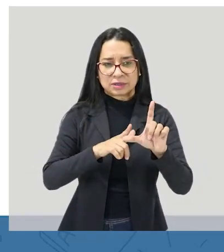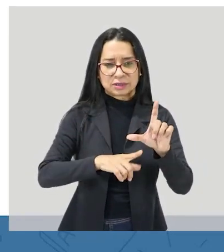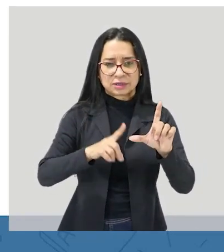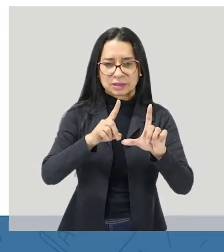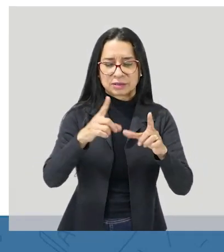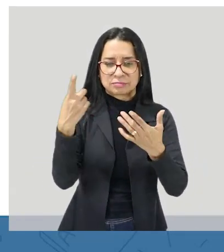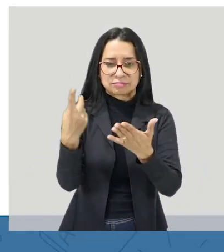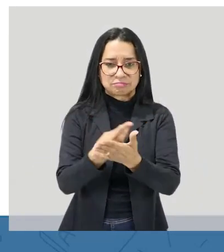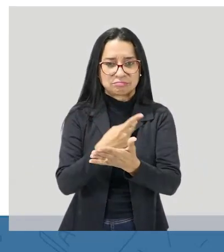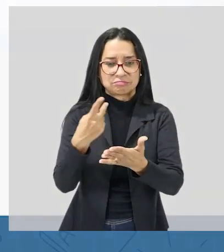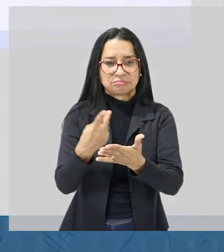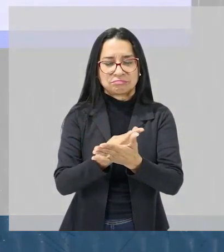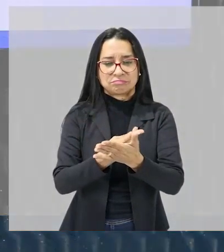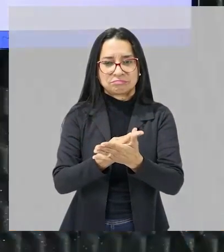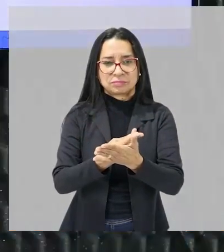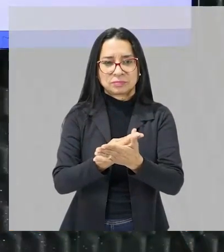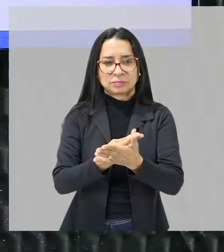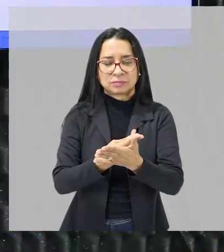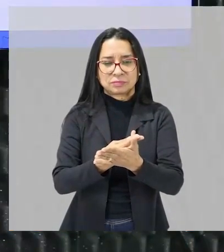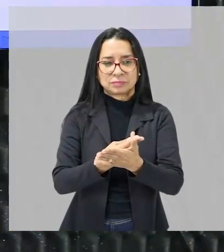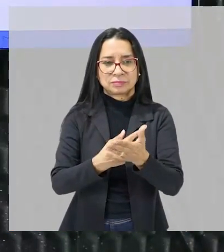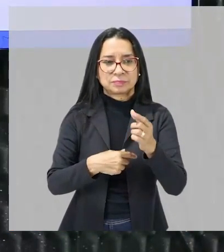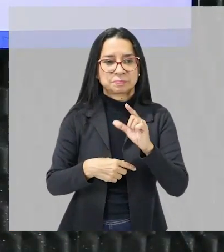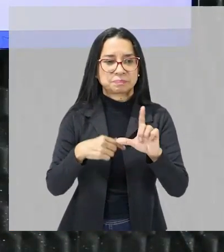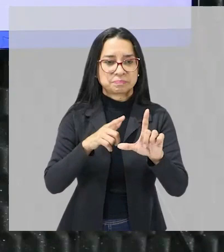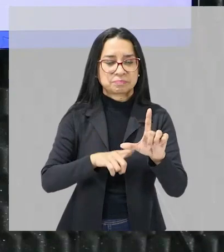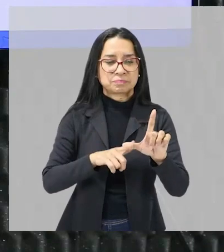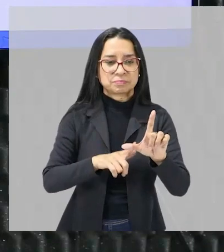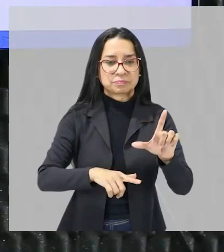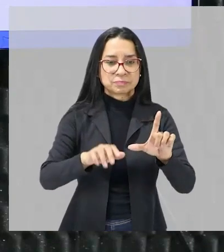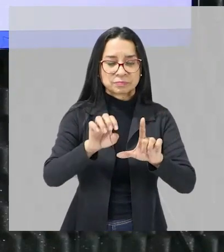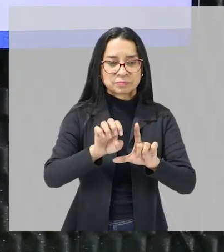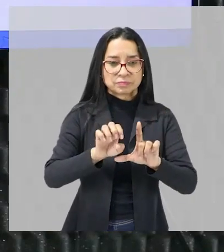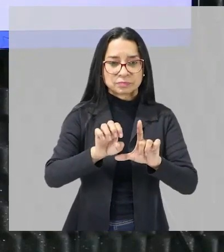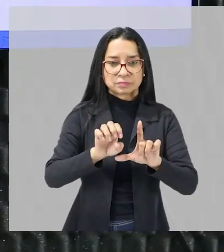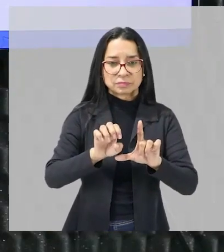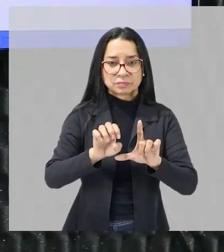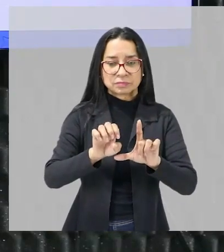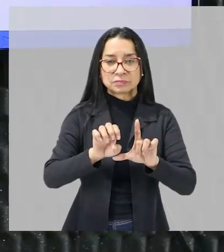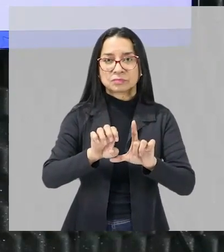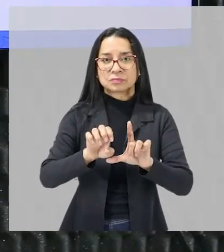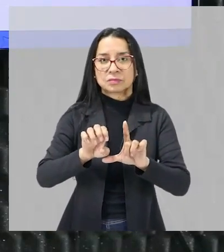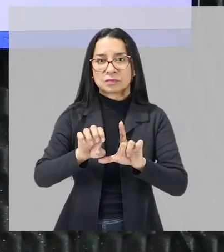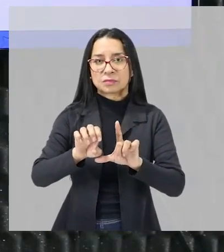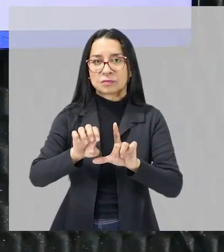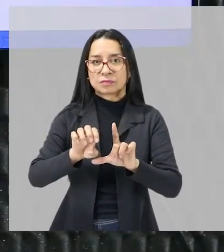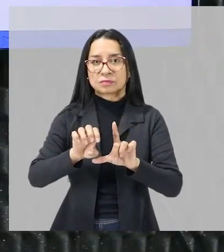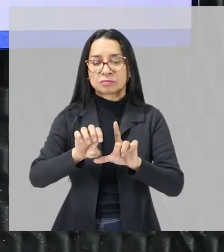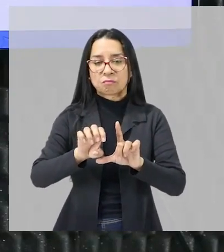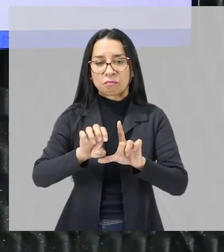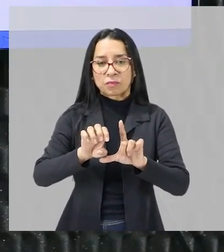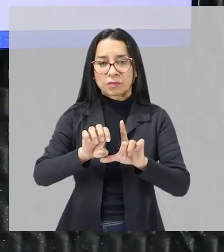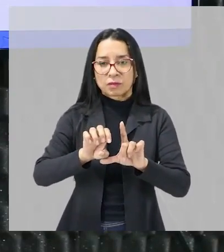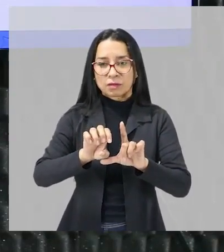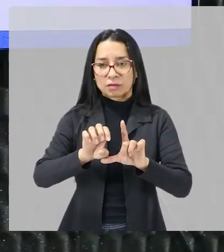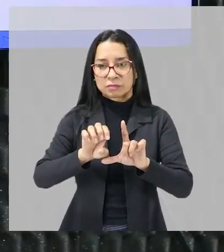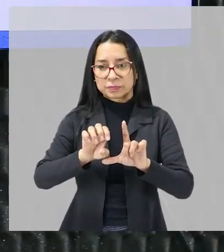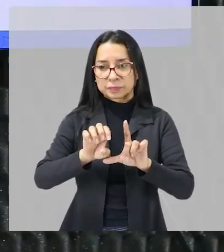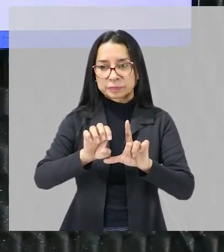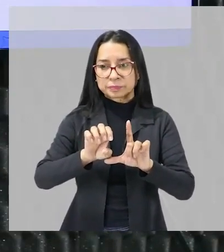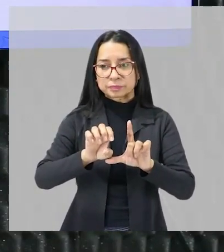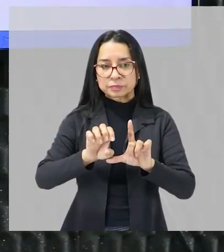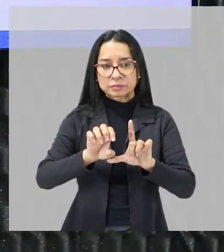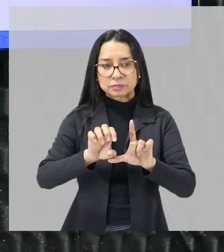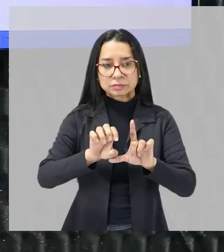aleatória. Descarta. Letra E. Reuniões de práticas individualistas que descrevem a vida